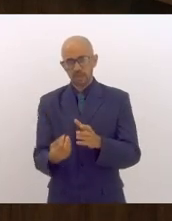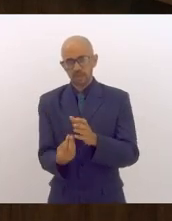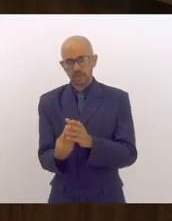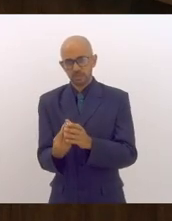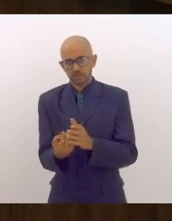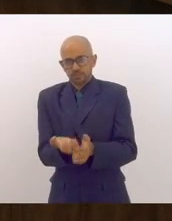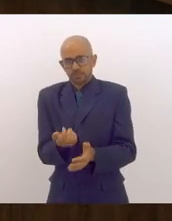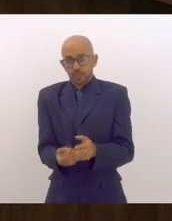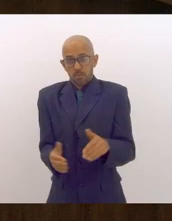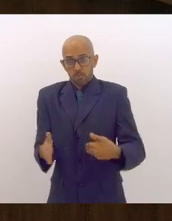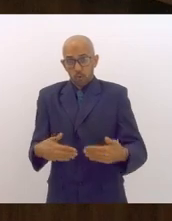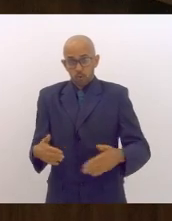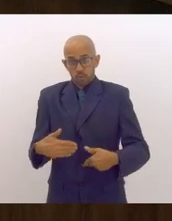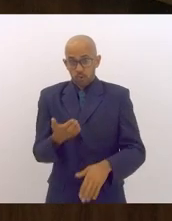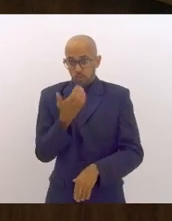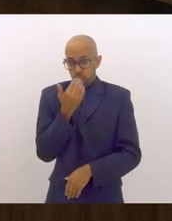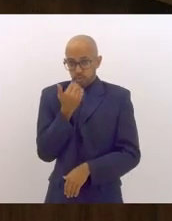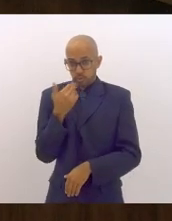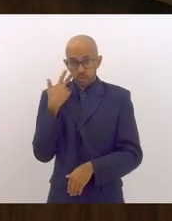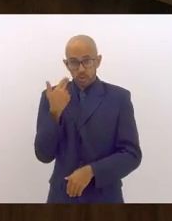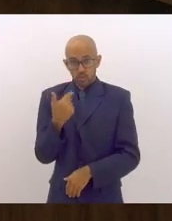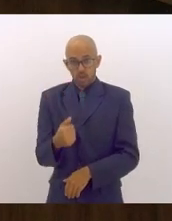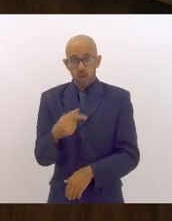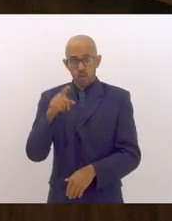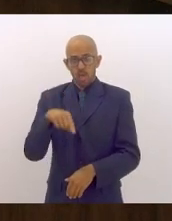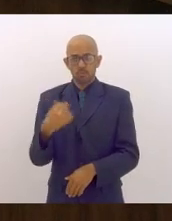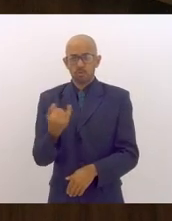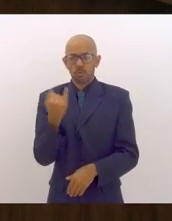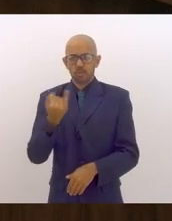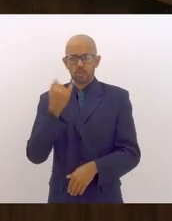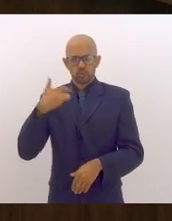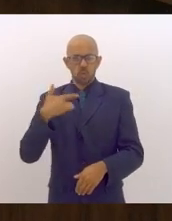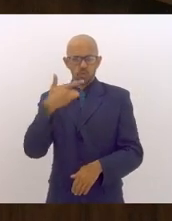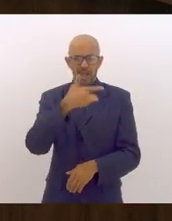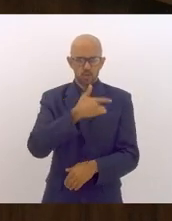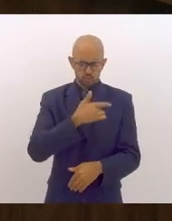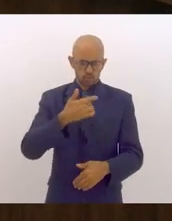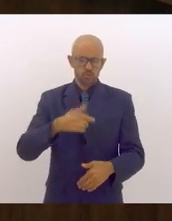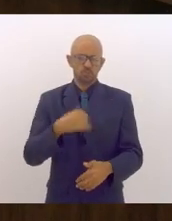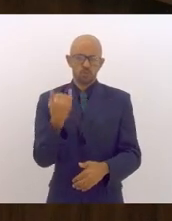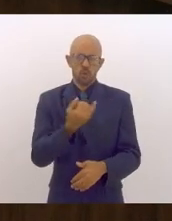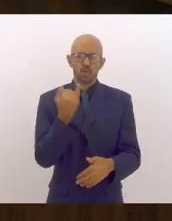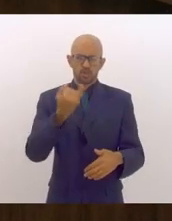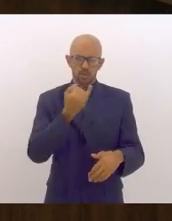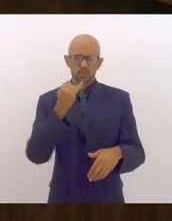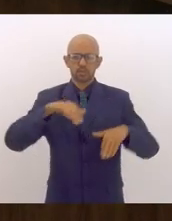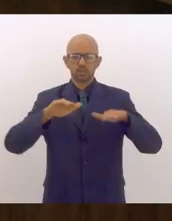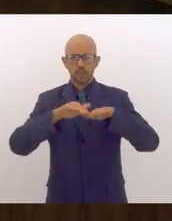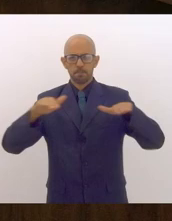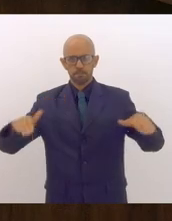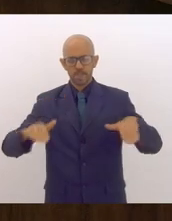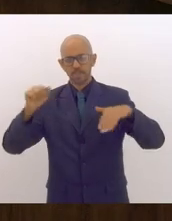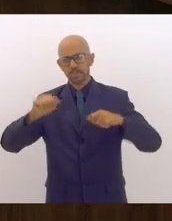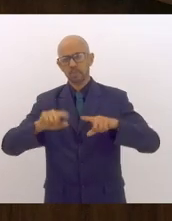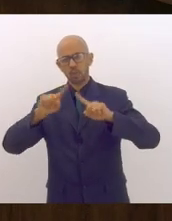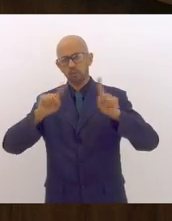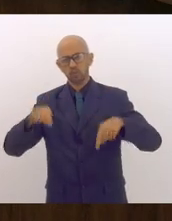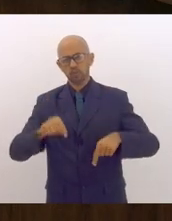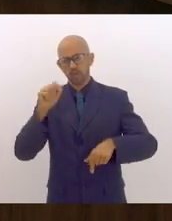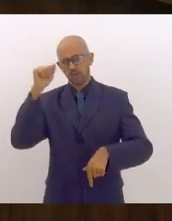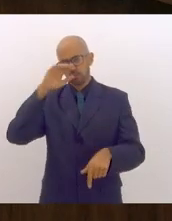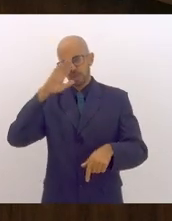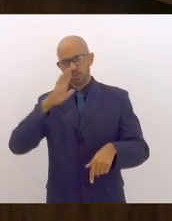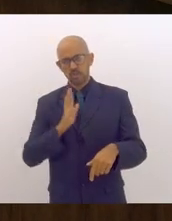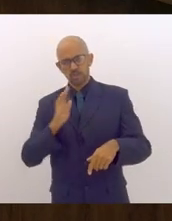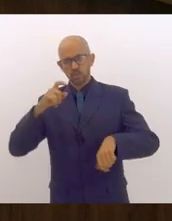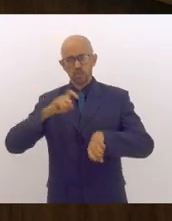tem a ver com a sustentabilidade, tem a ver com a produção de alimentos saudáveis na mesa e colocando na mesa do trabalhador, das famílias trabalhadoras,